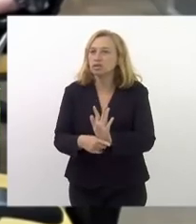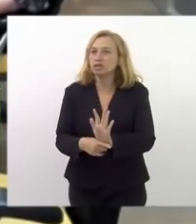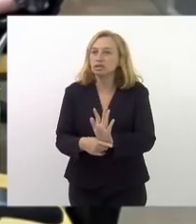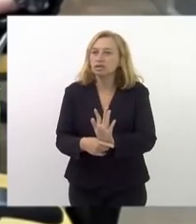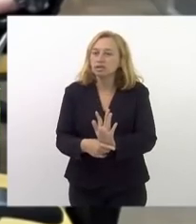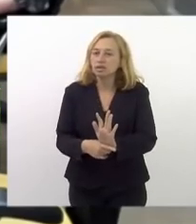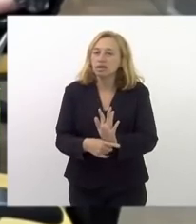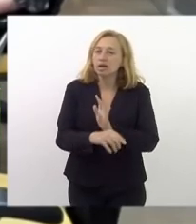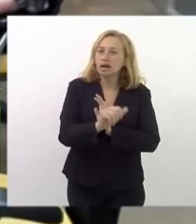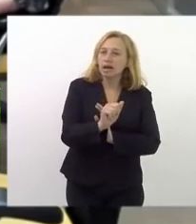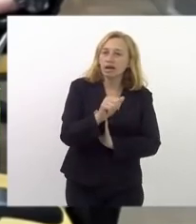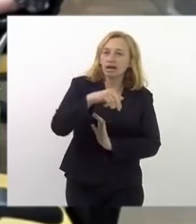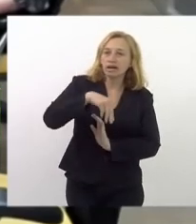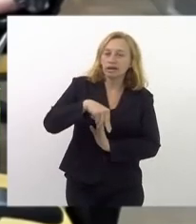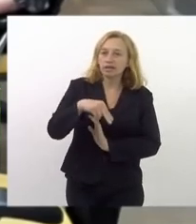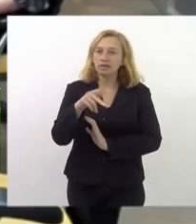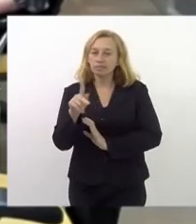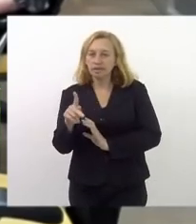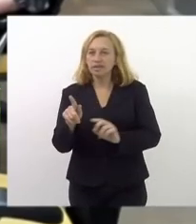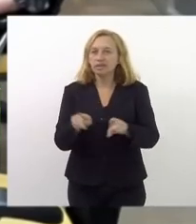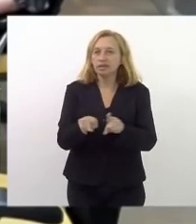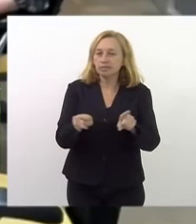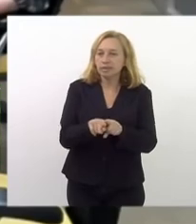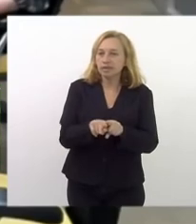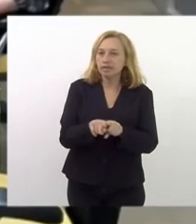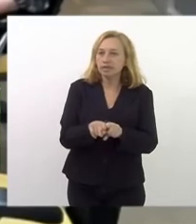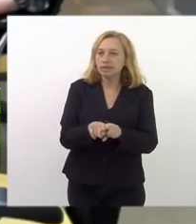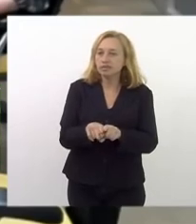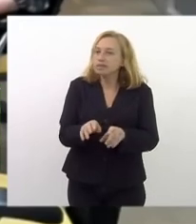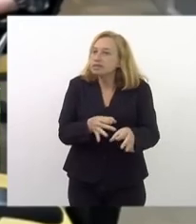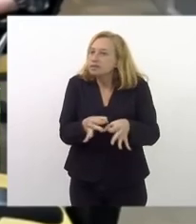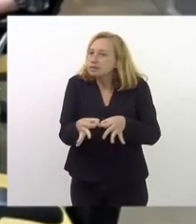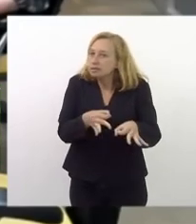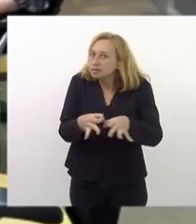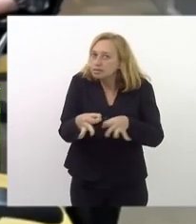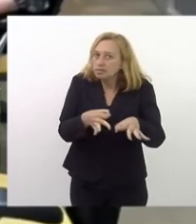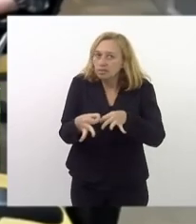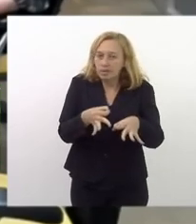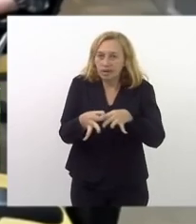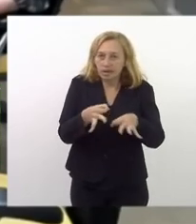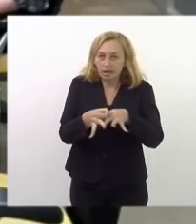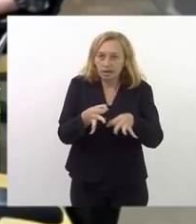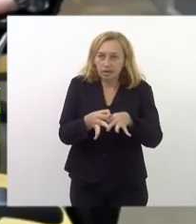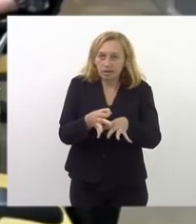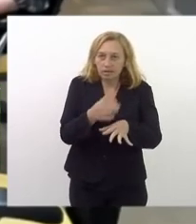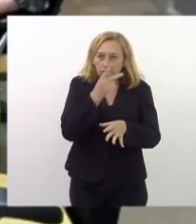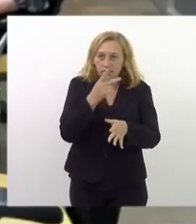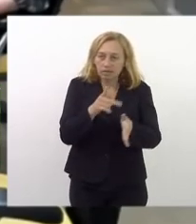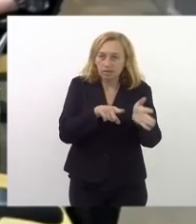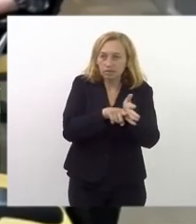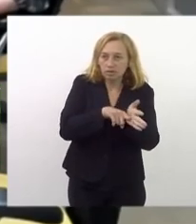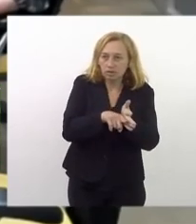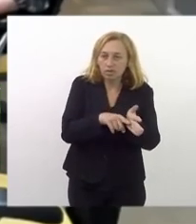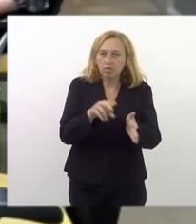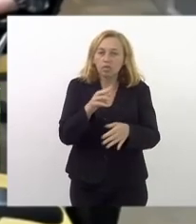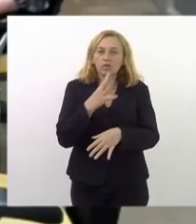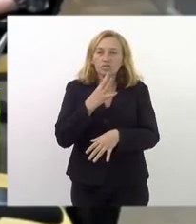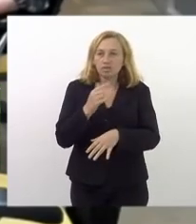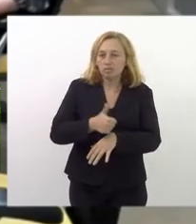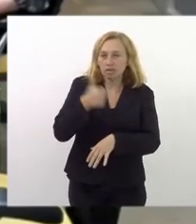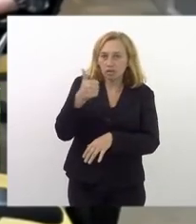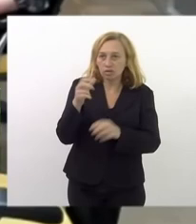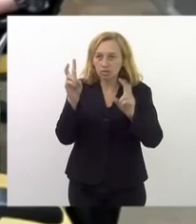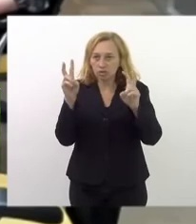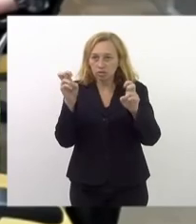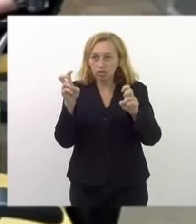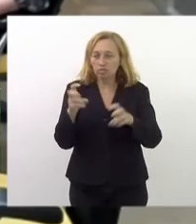ANP também, essa coisa toda, para a gente preparar os fiscais para um conhecimento mais específico disso. Inclusive, a gente